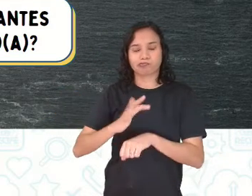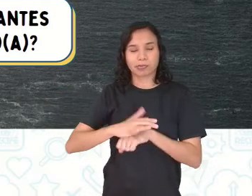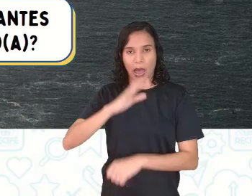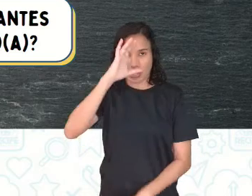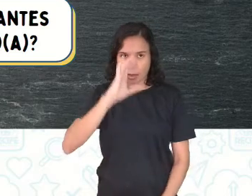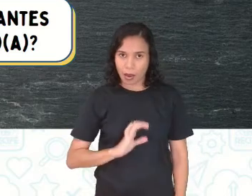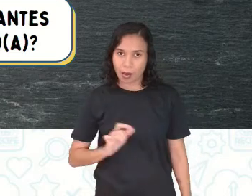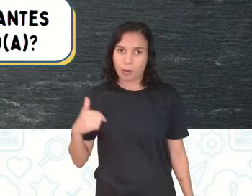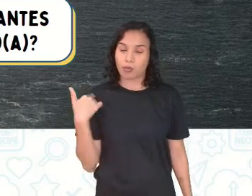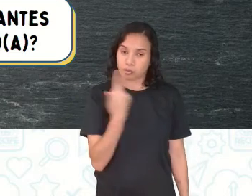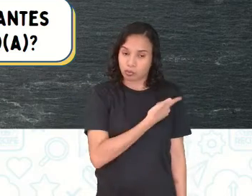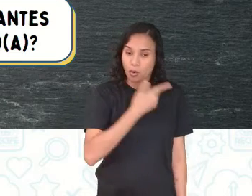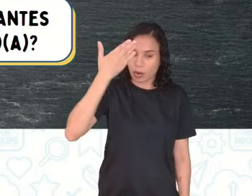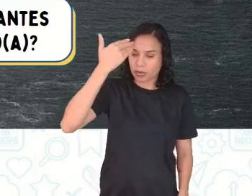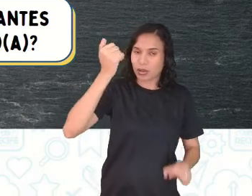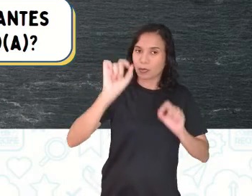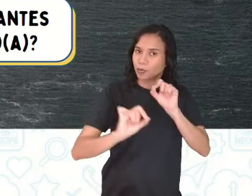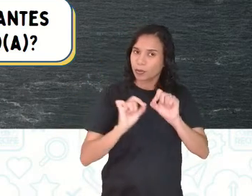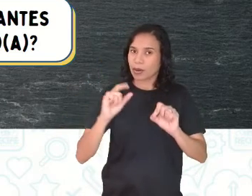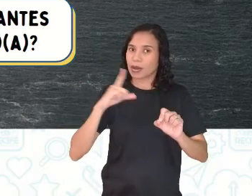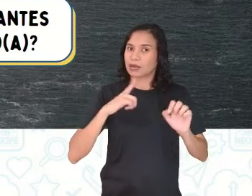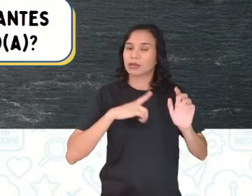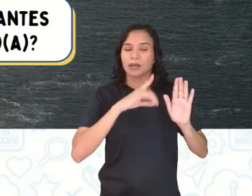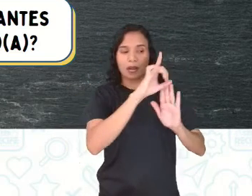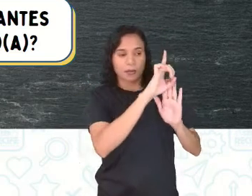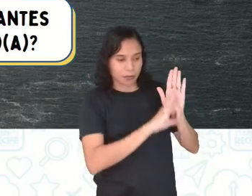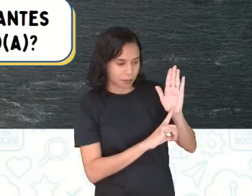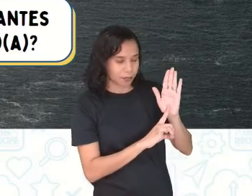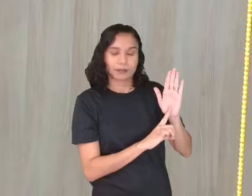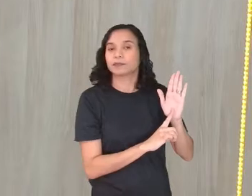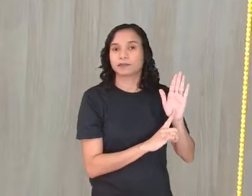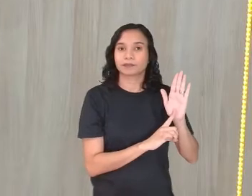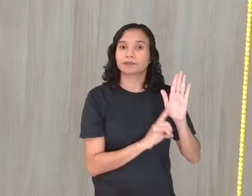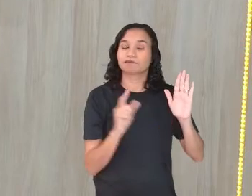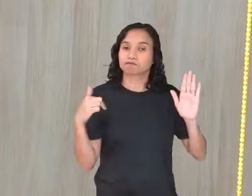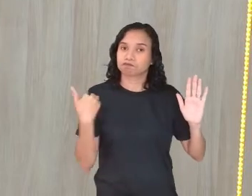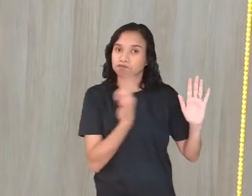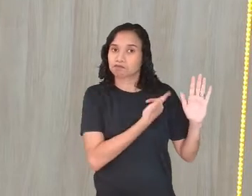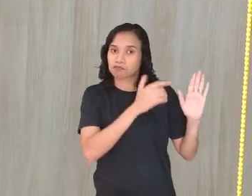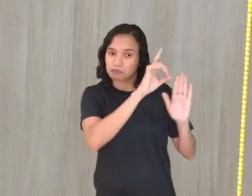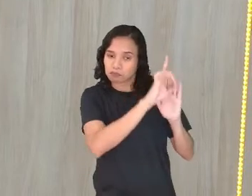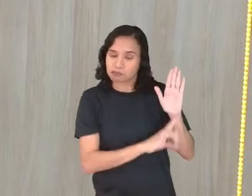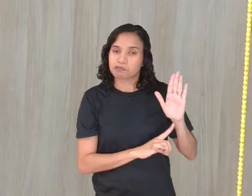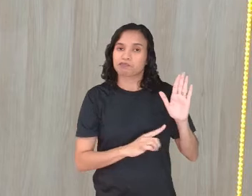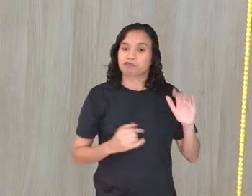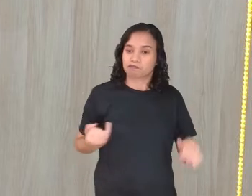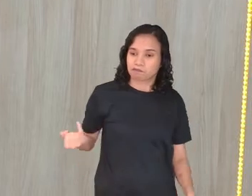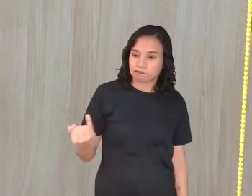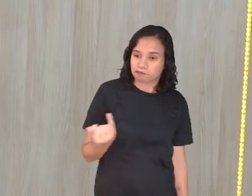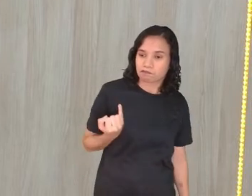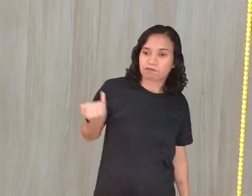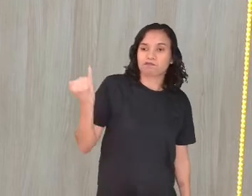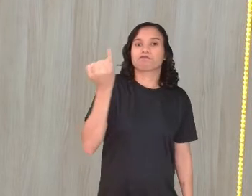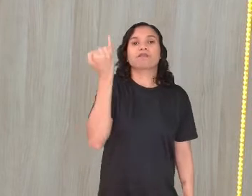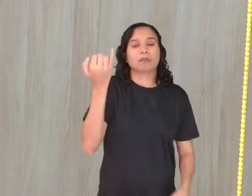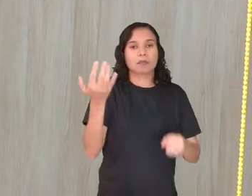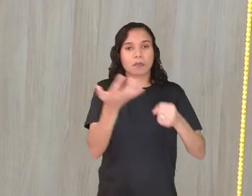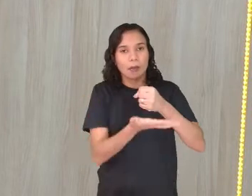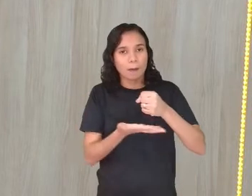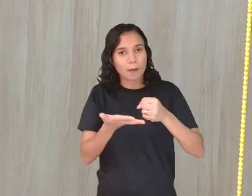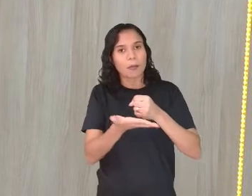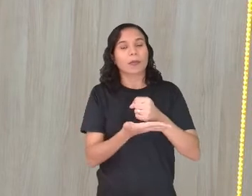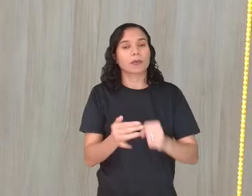a gente saber que a gente tem os nossos direitos, né, os direitos fundamentais, os direitos